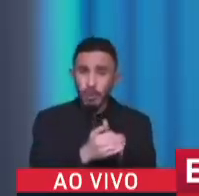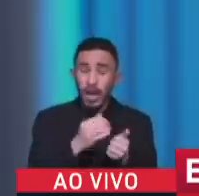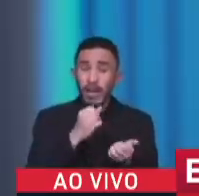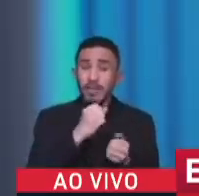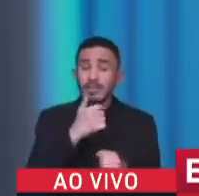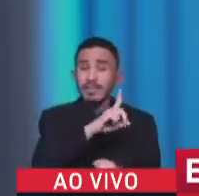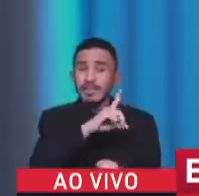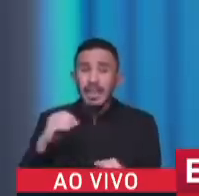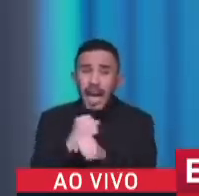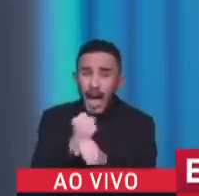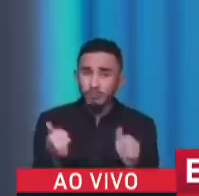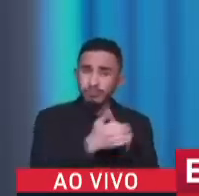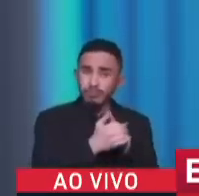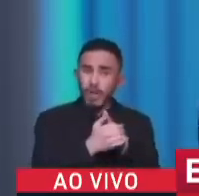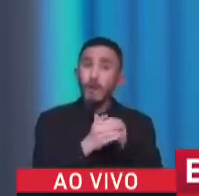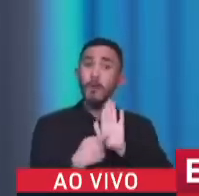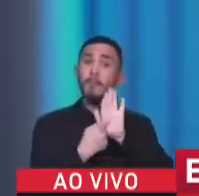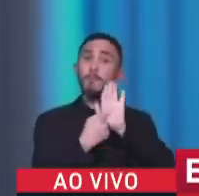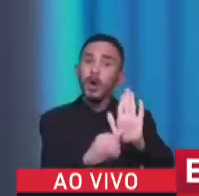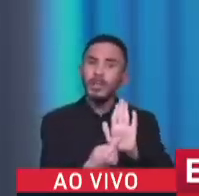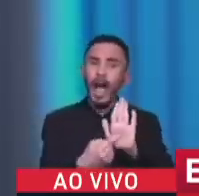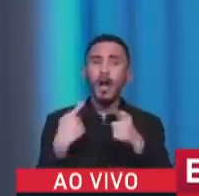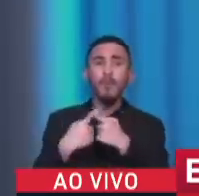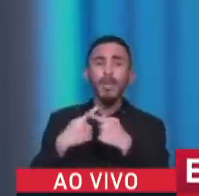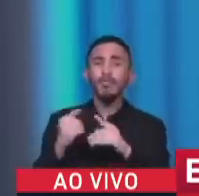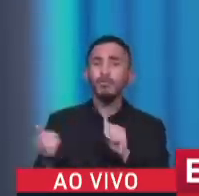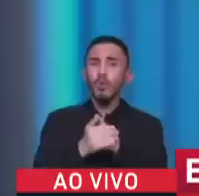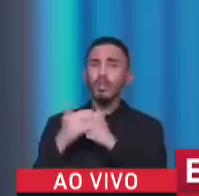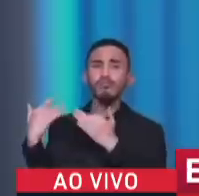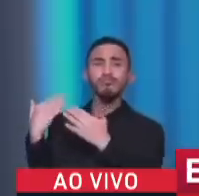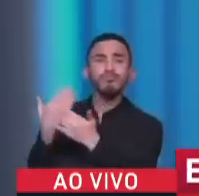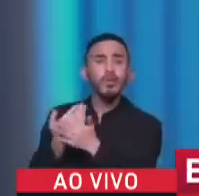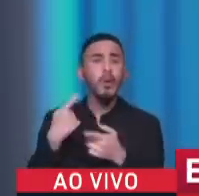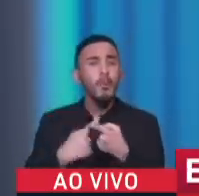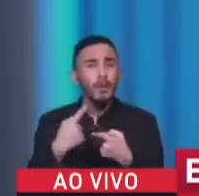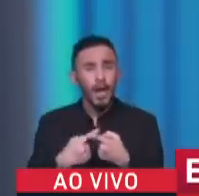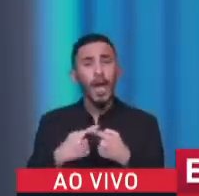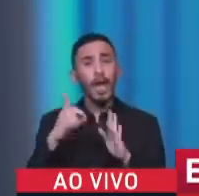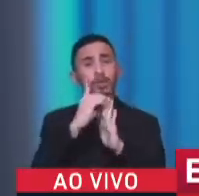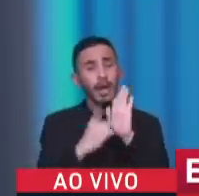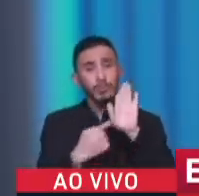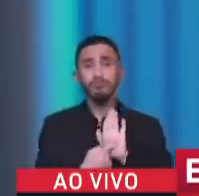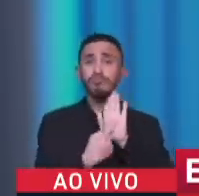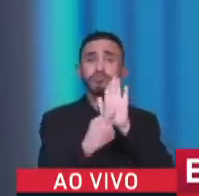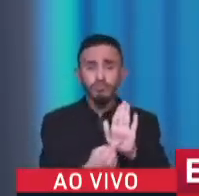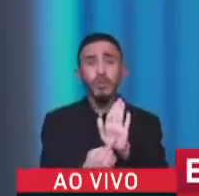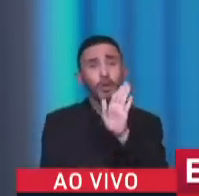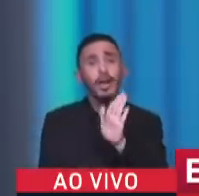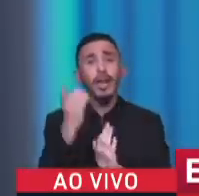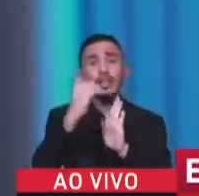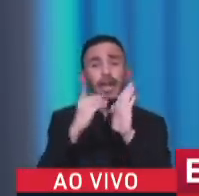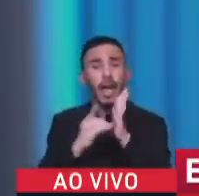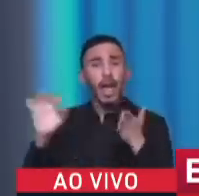o Ciro Gomes que deveria estar já que ele é quem provavelmente Vai representar o lado esquerdo da força nos próximos quatro anos quando o Lula